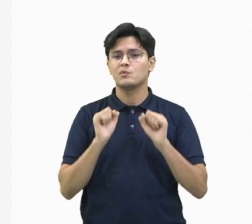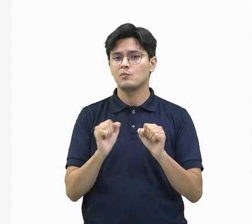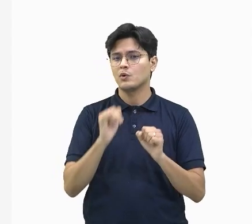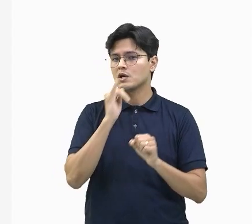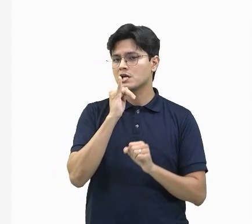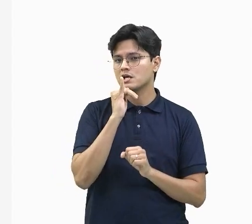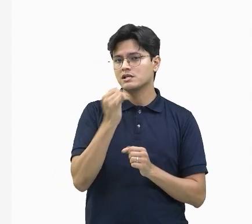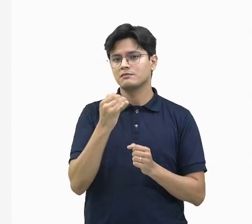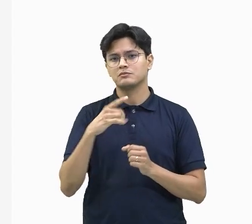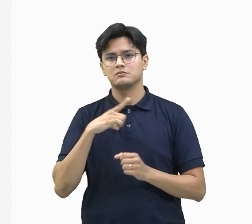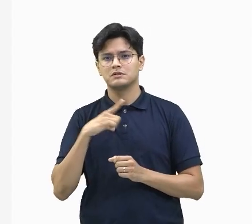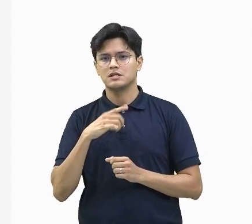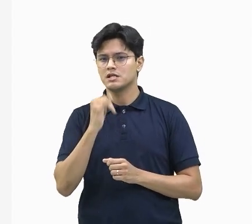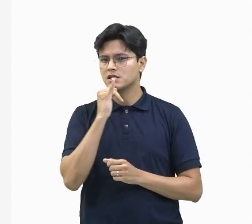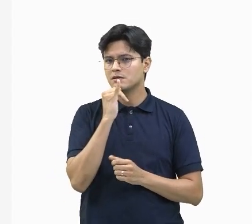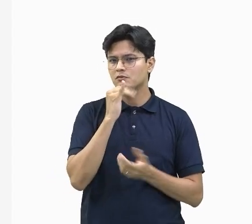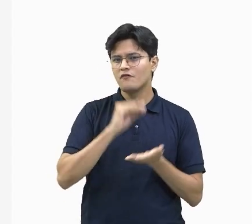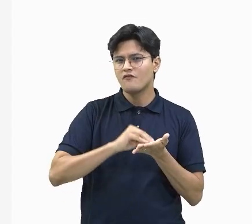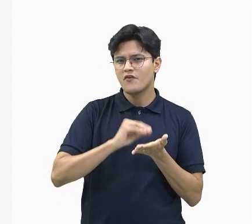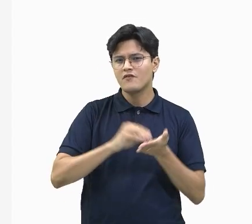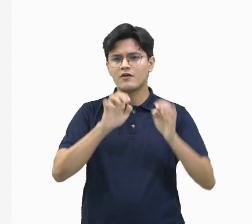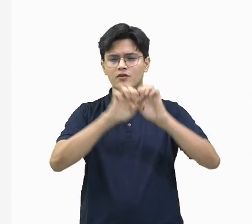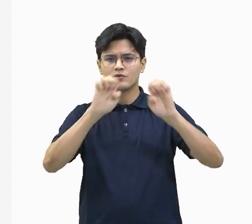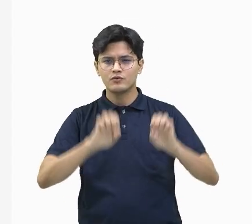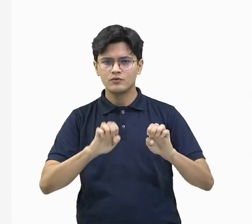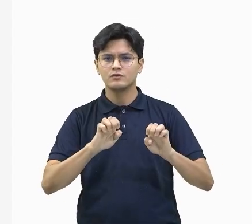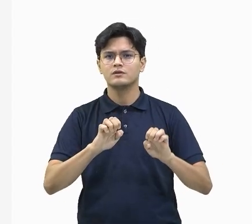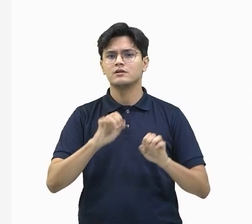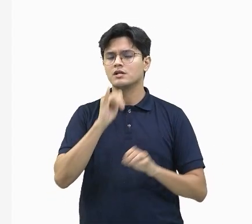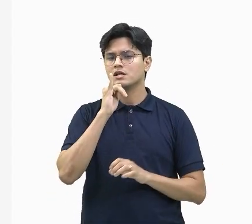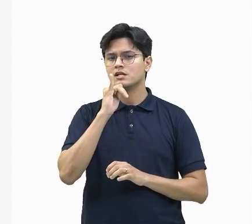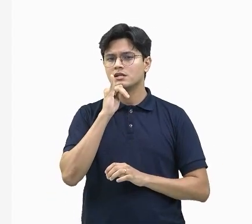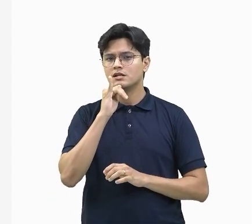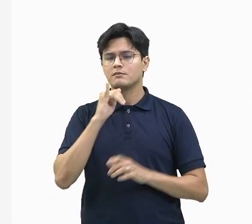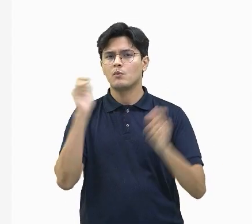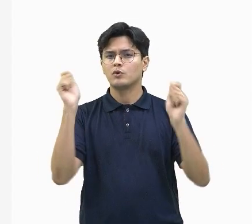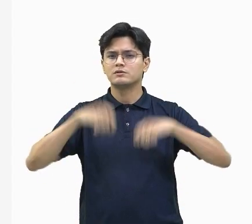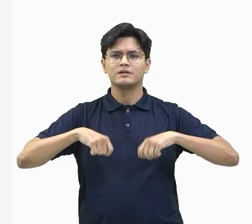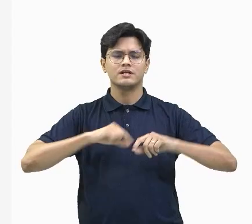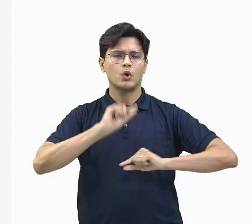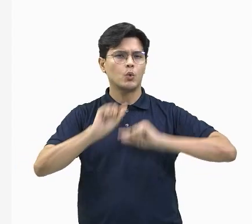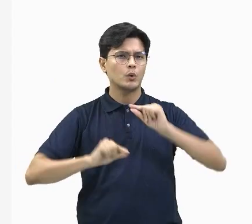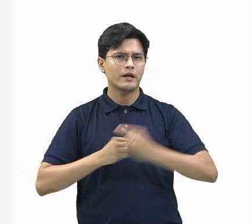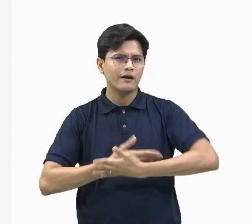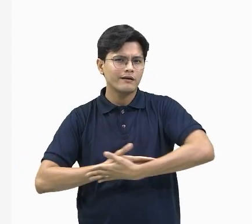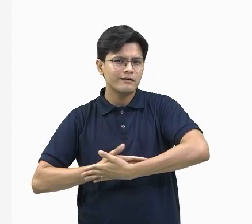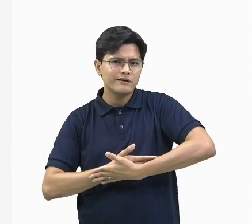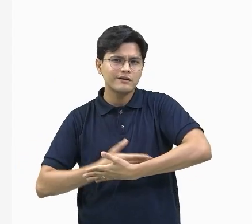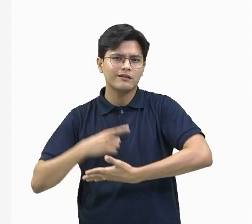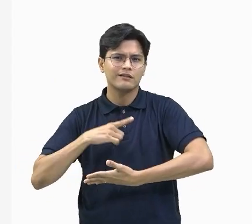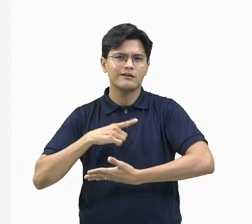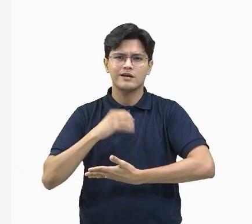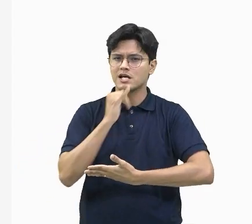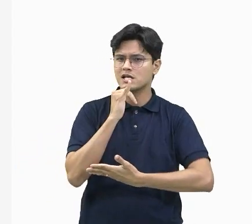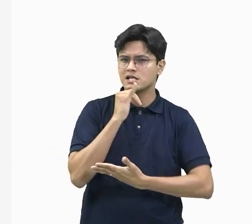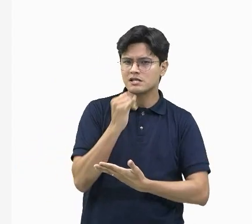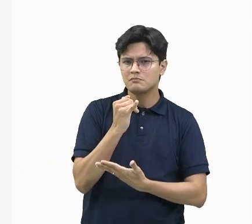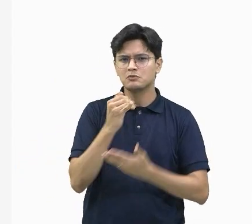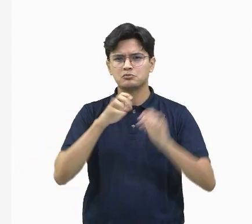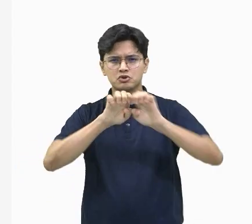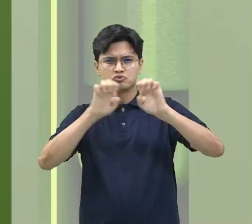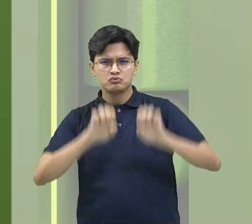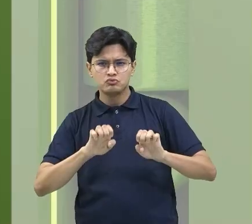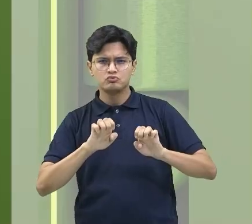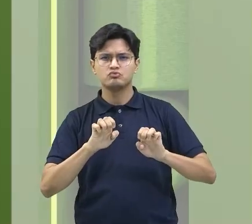estruturais defeitos do tubo neural, então que vão ocasionar nessa criança defeitos, né, corporais,